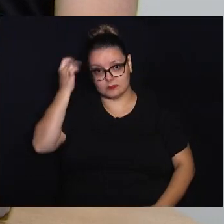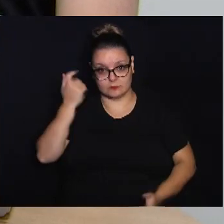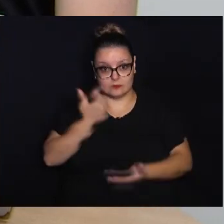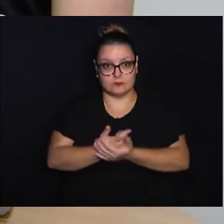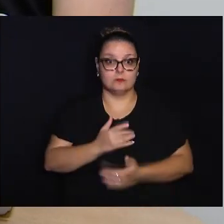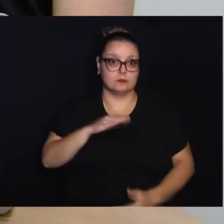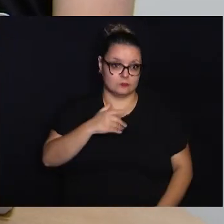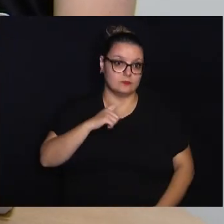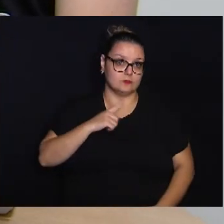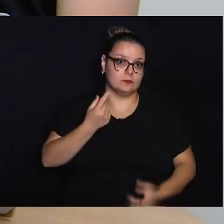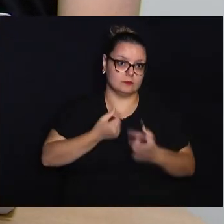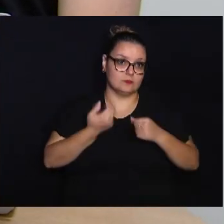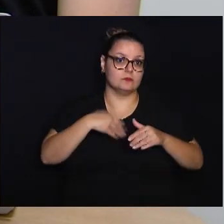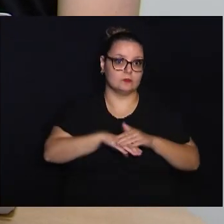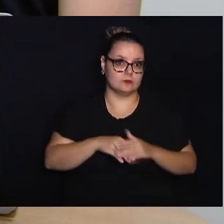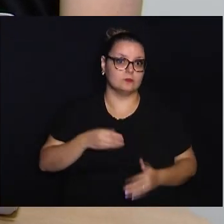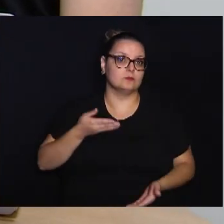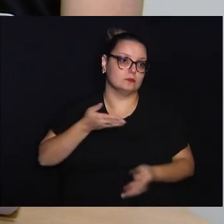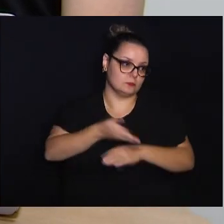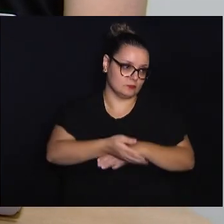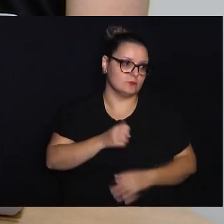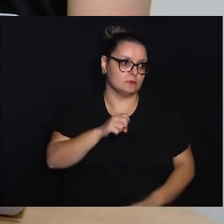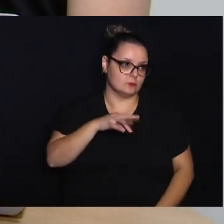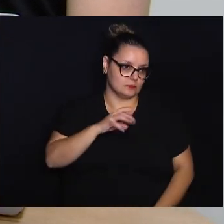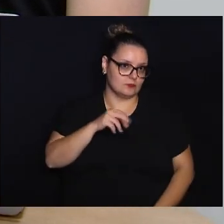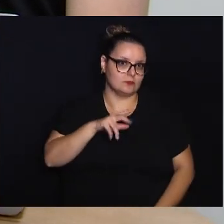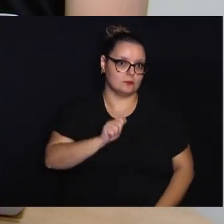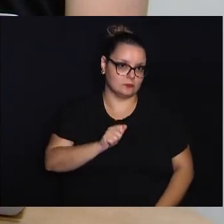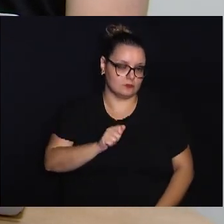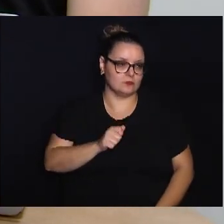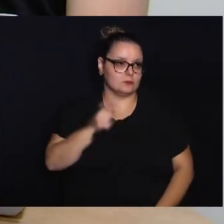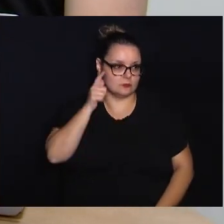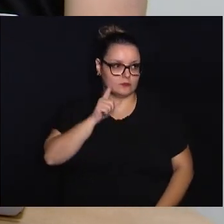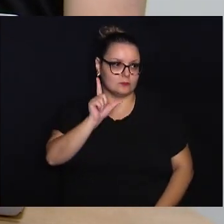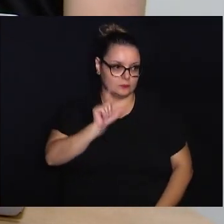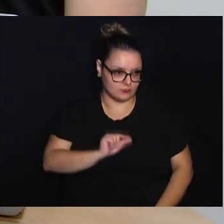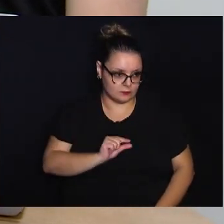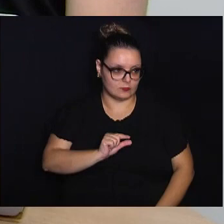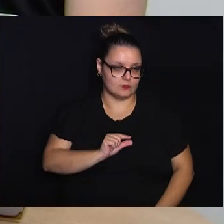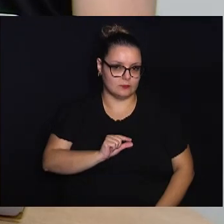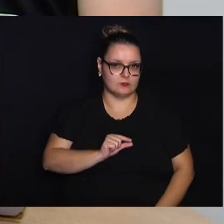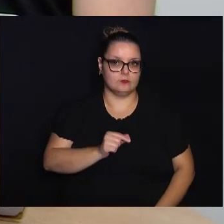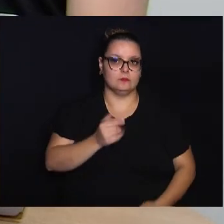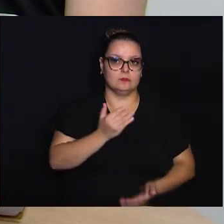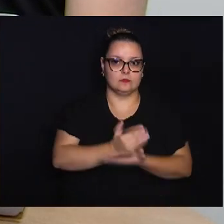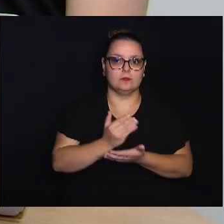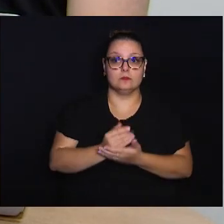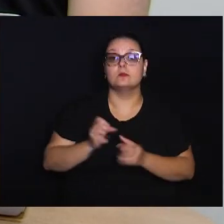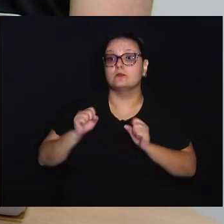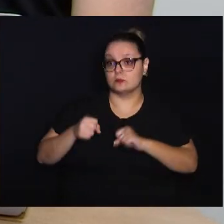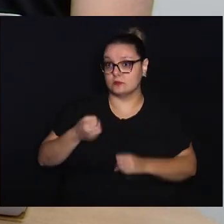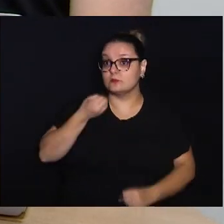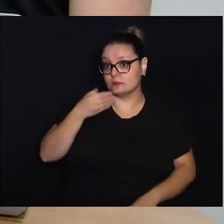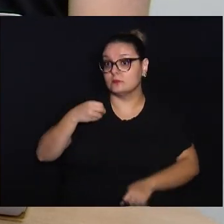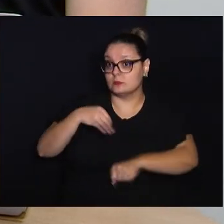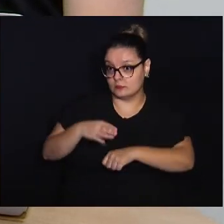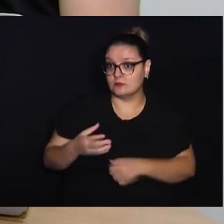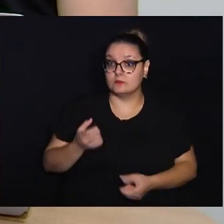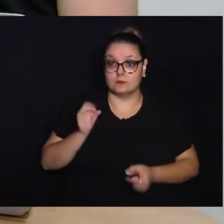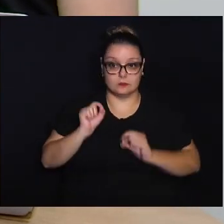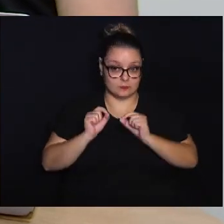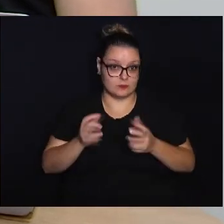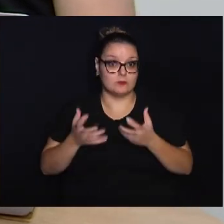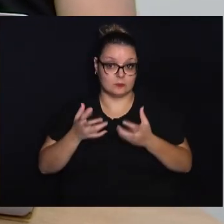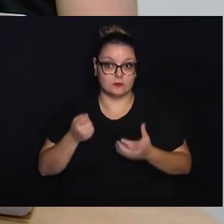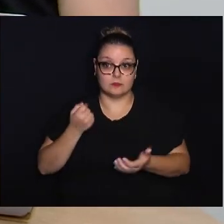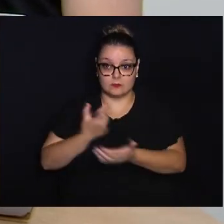cliente, do consumidor, né? É quando você tem um dinheiro guardado para dar entrada e consegue aliviar os juros do financiamento, né? Isso, até uma boa dica aqui para